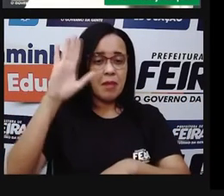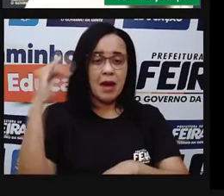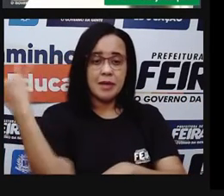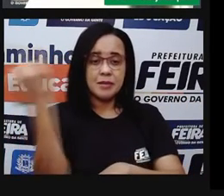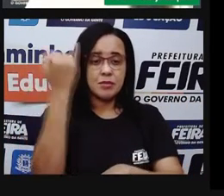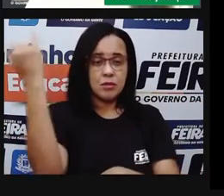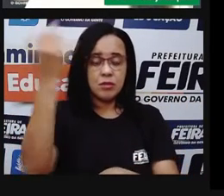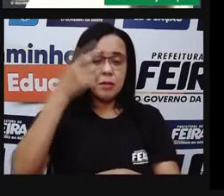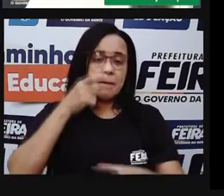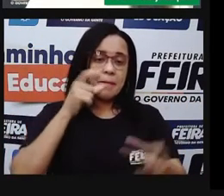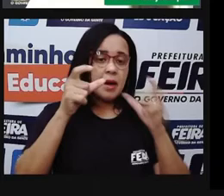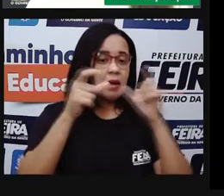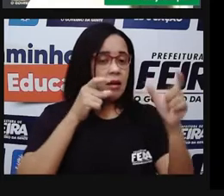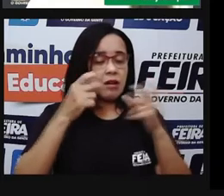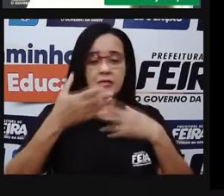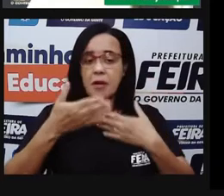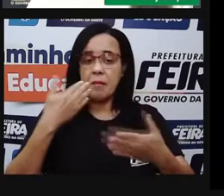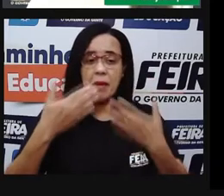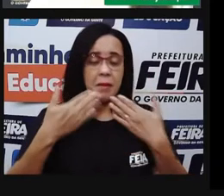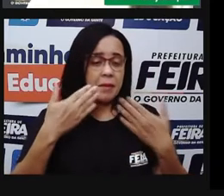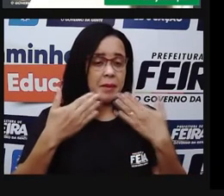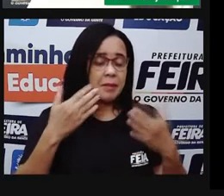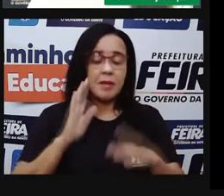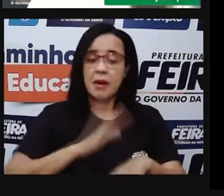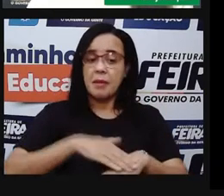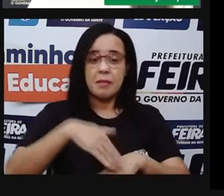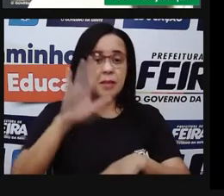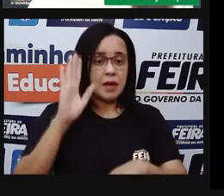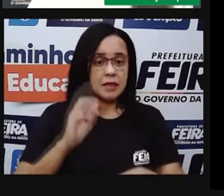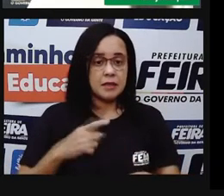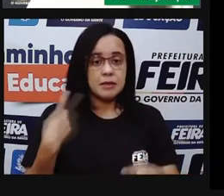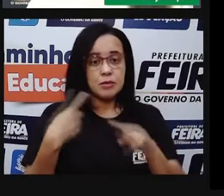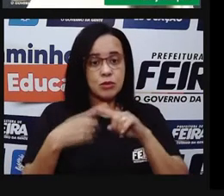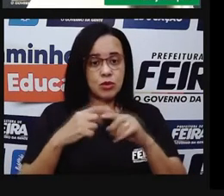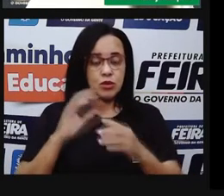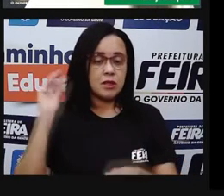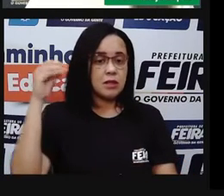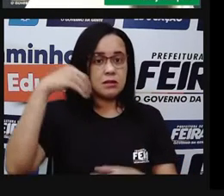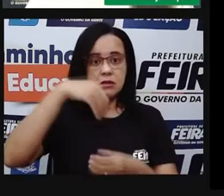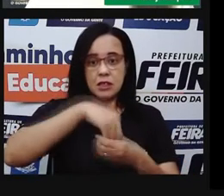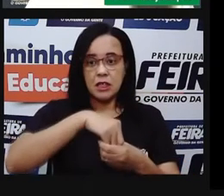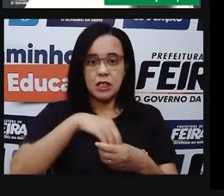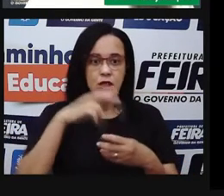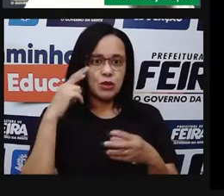do outro e entender que dentro do olhar cabem muitas palavras.